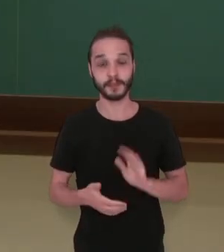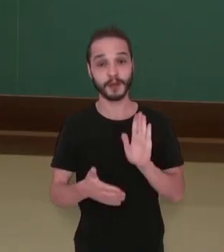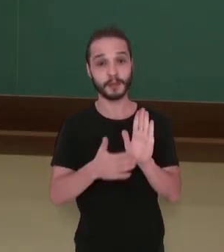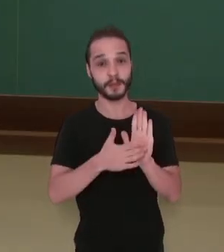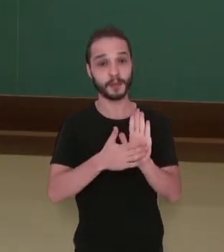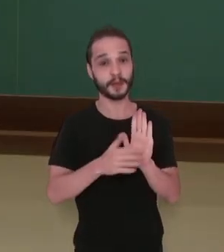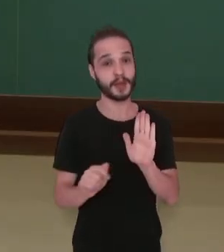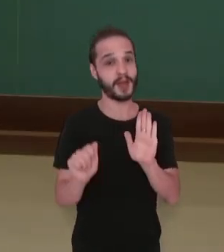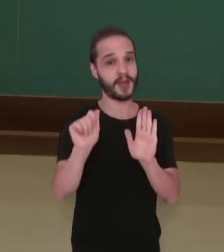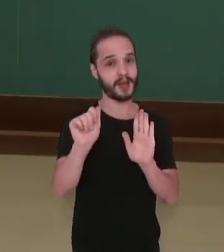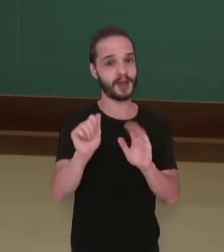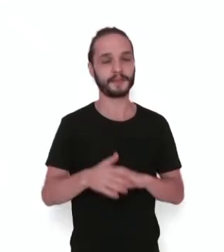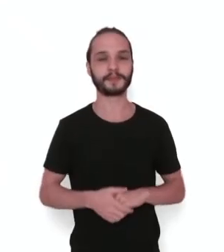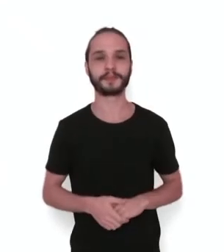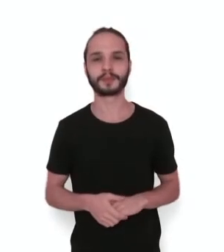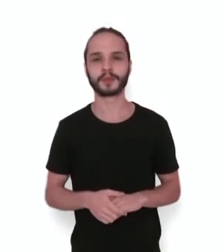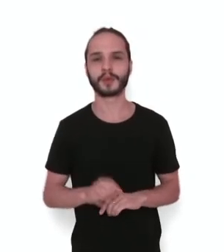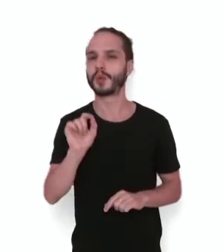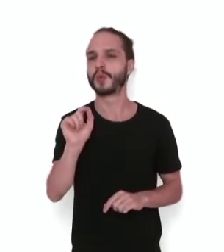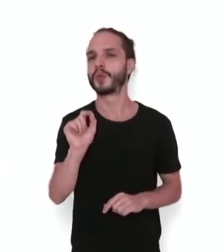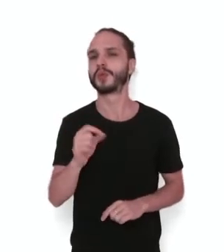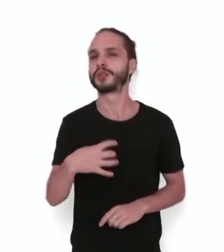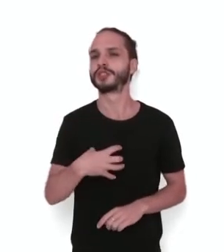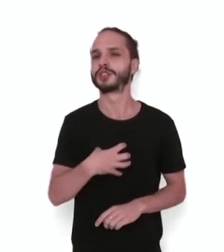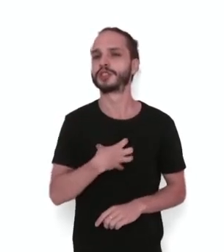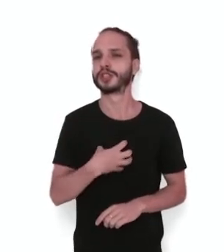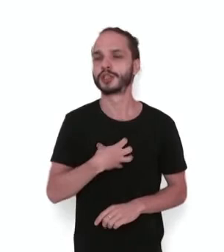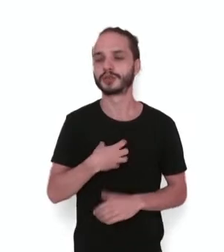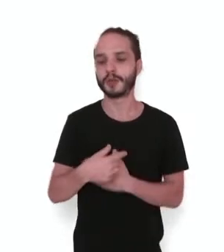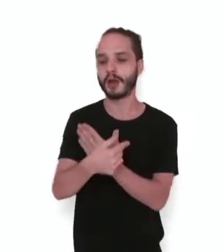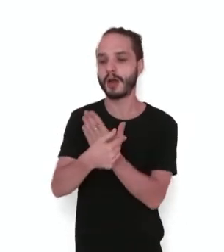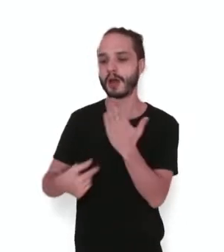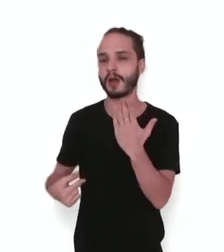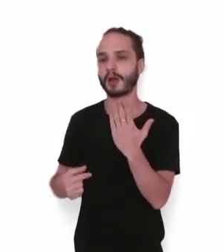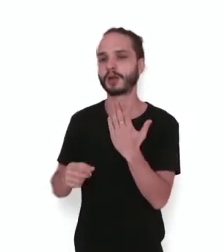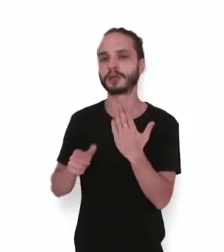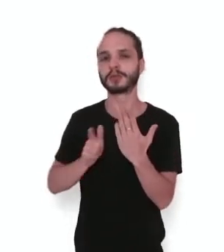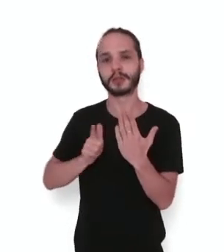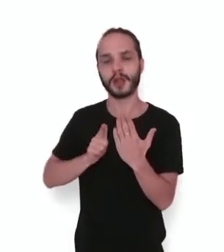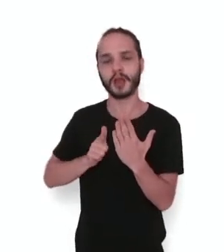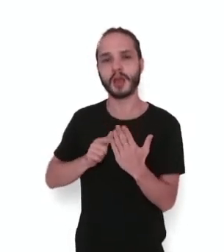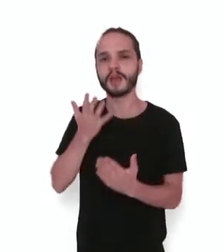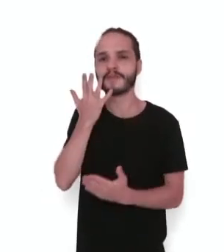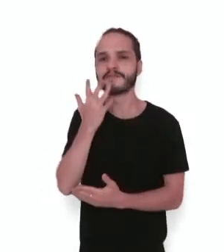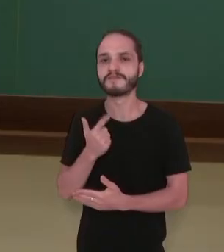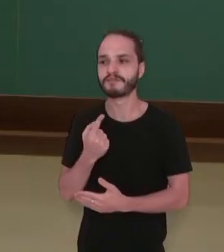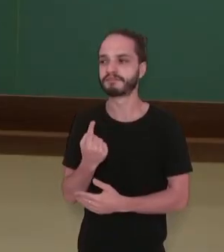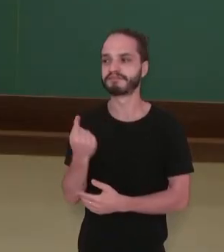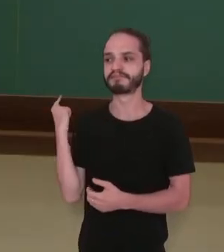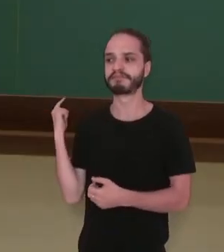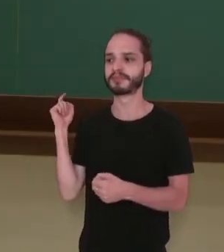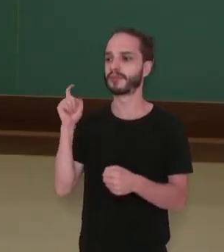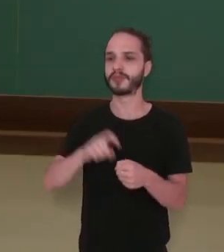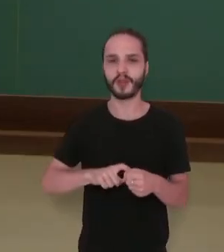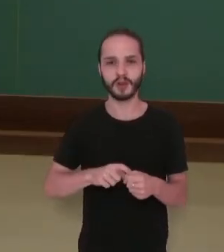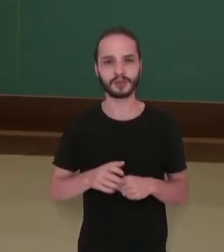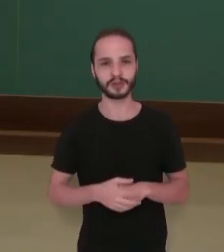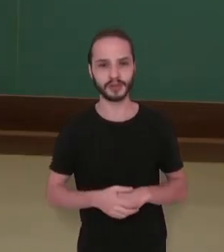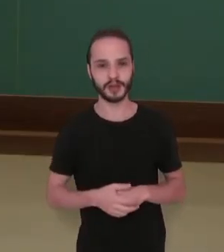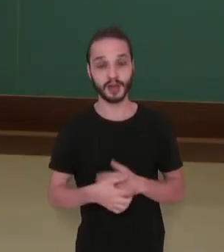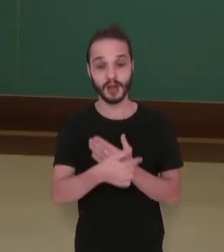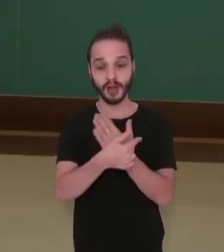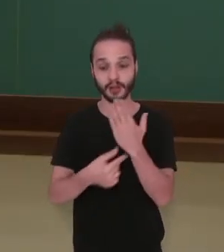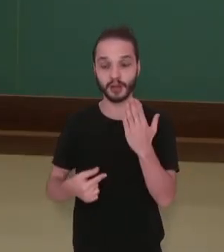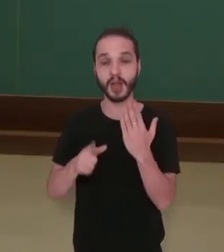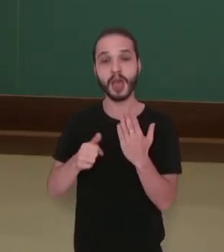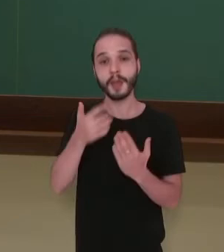A. Que sentimentos o eu lírico possui pela infância que não volta mais? Eu lírico, você sabe, é a